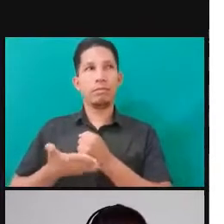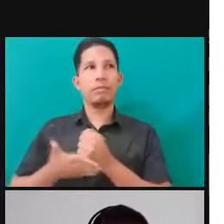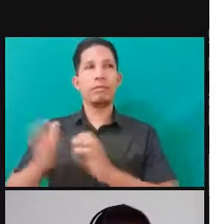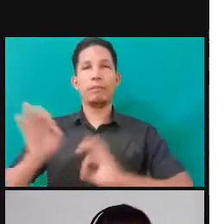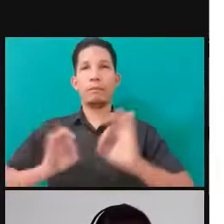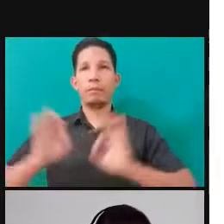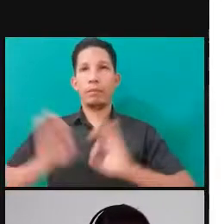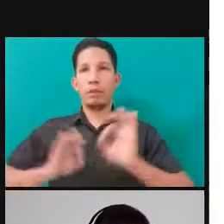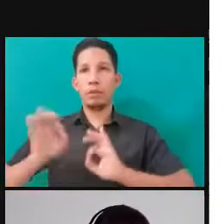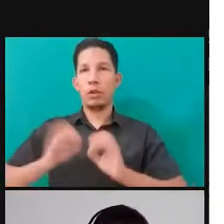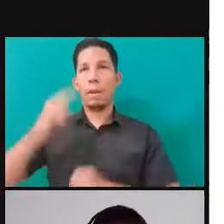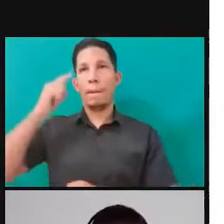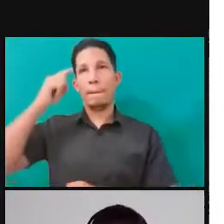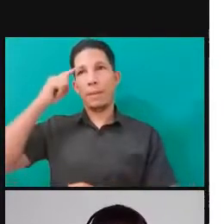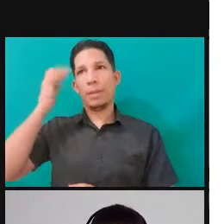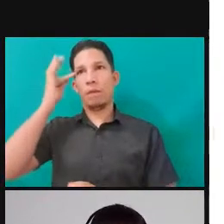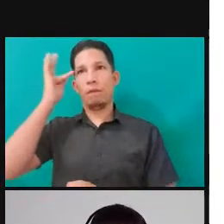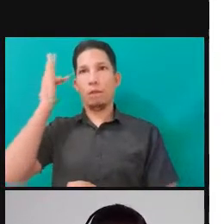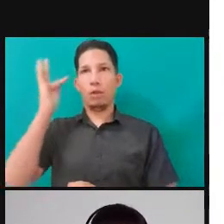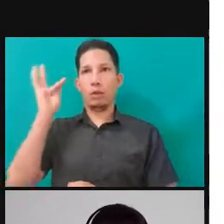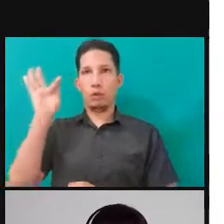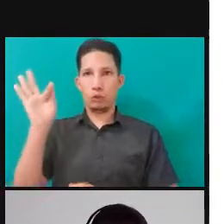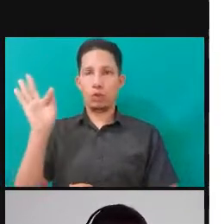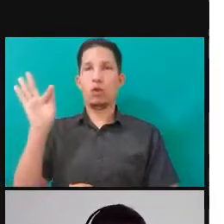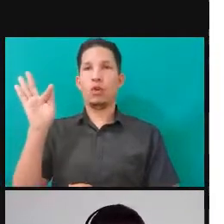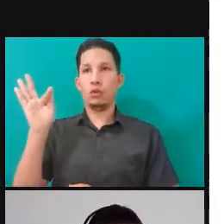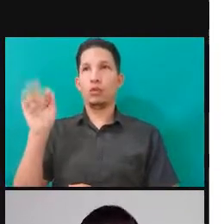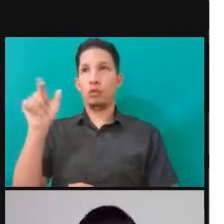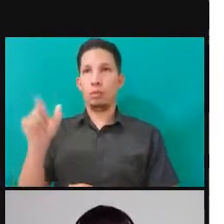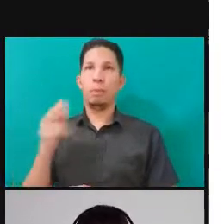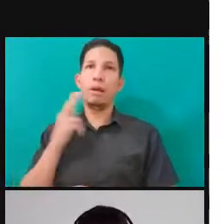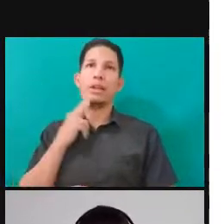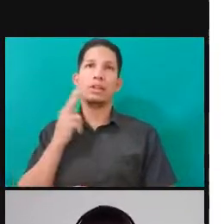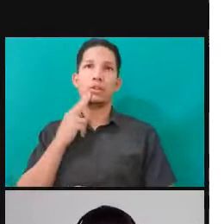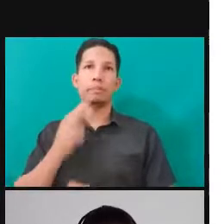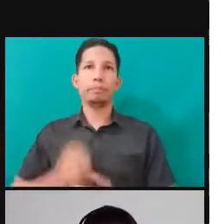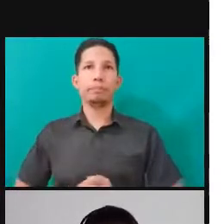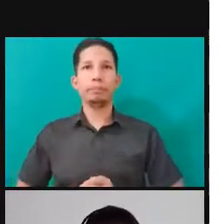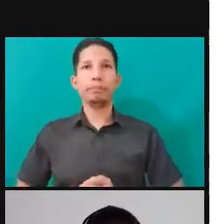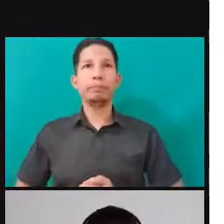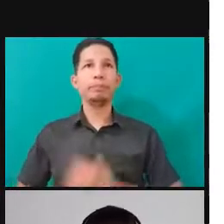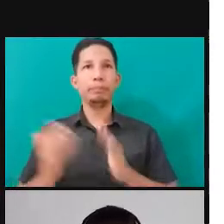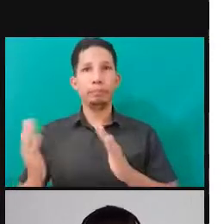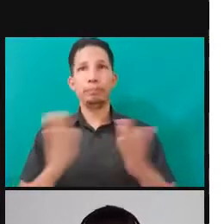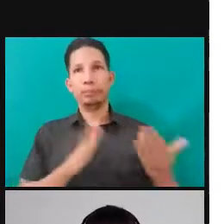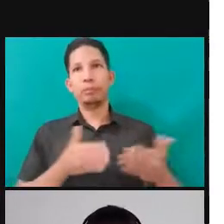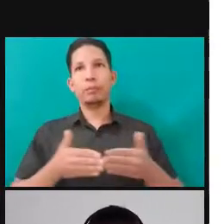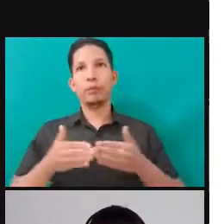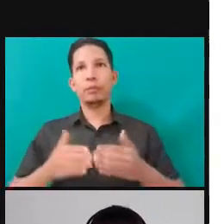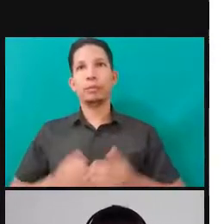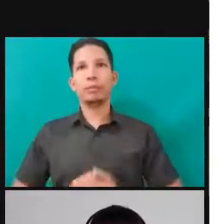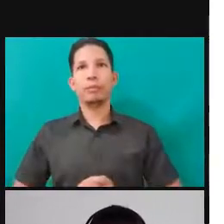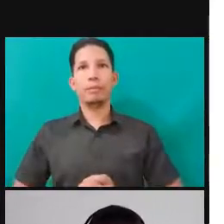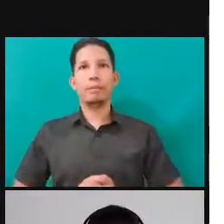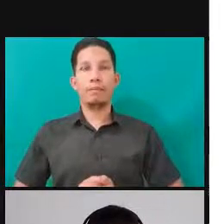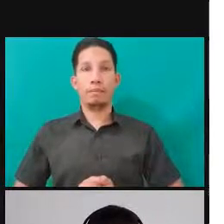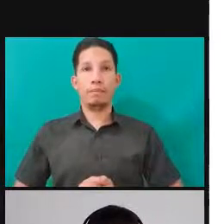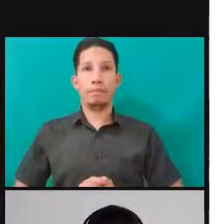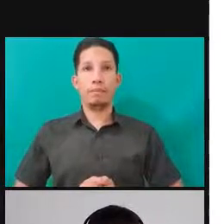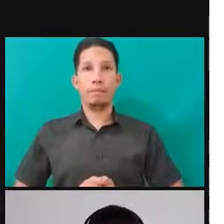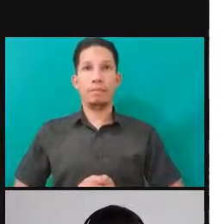organização desse pensamento filosófico do círculo de Bakhtin. Pode passar, por favor?